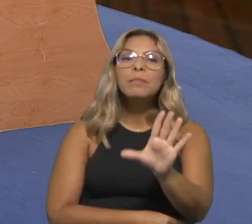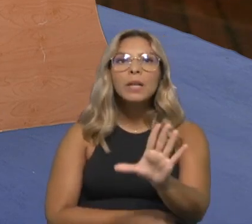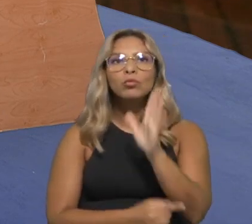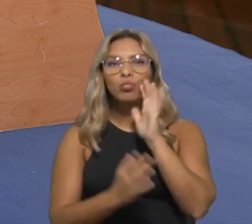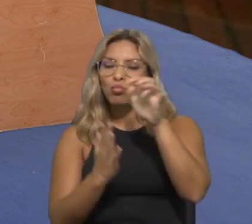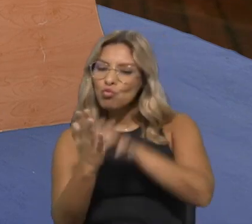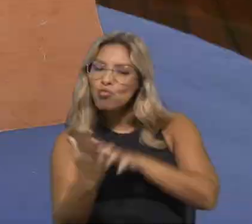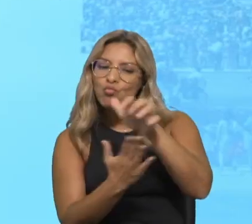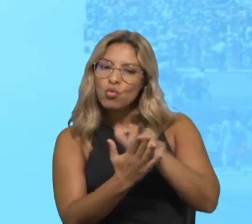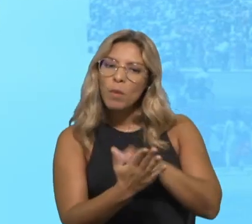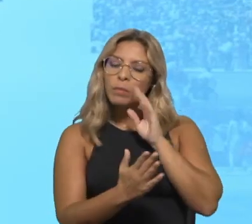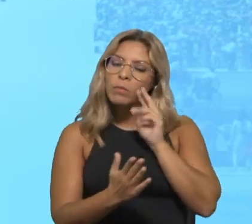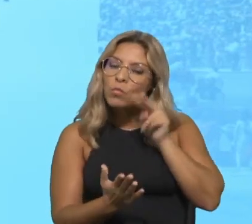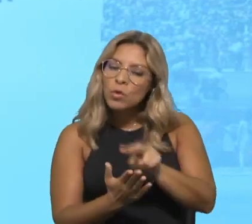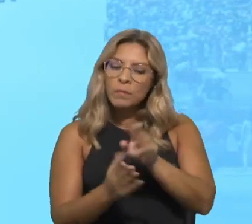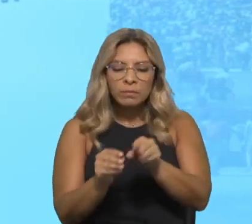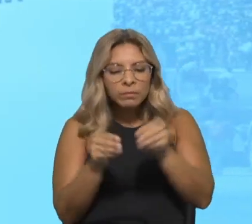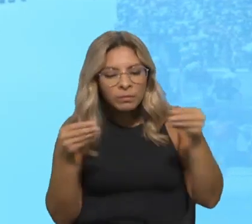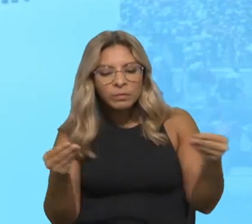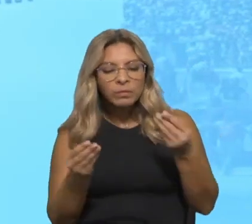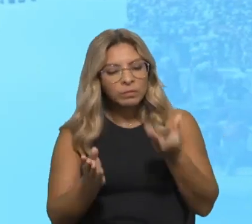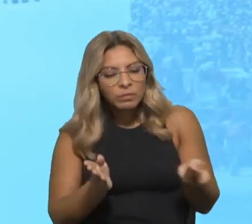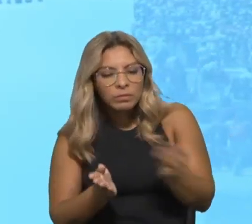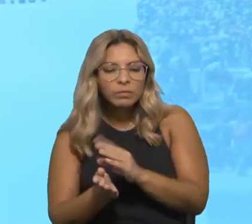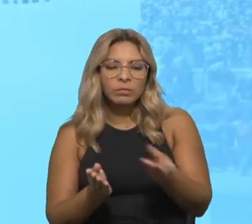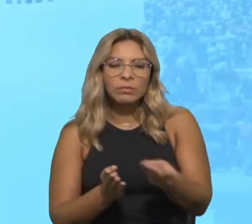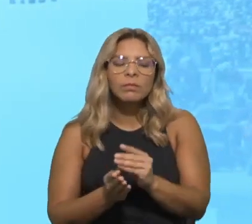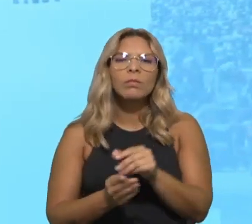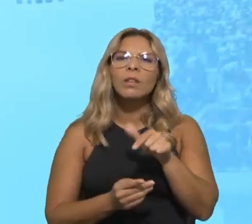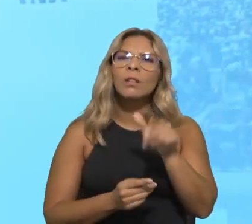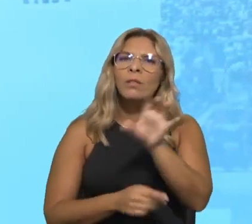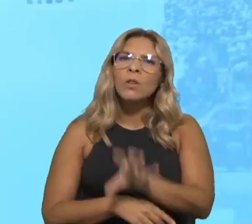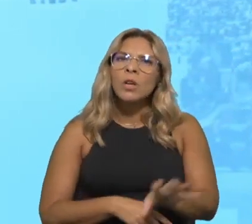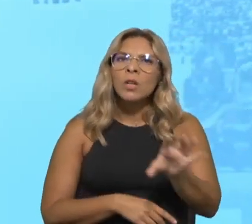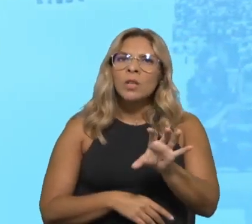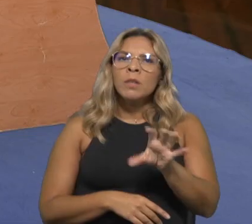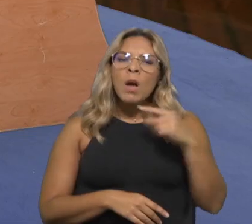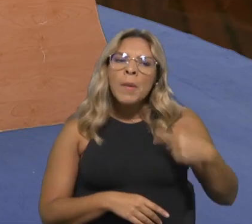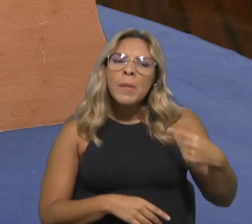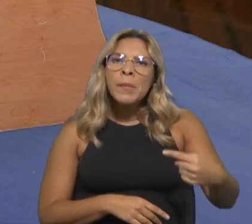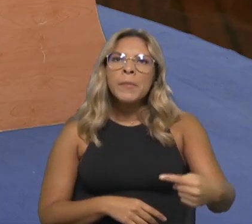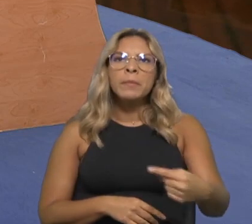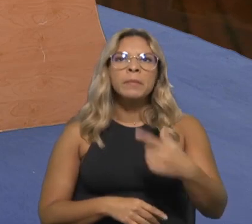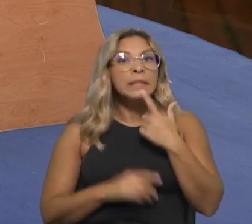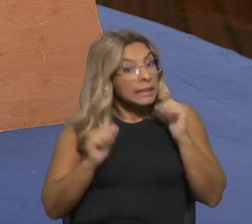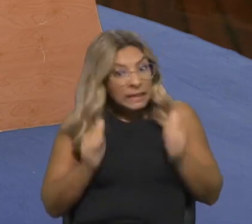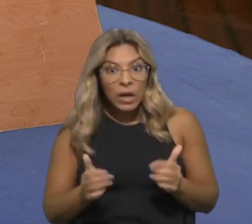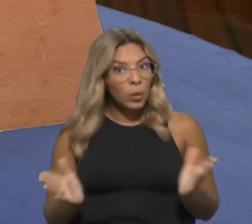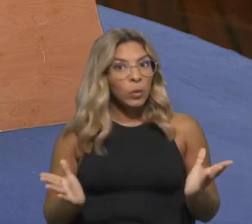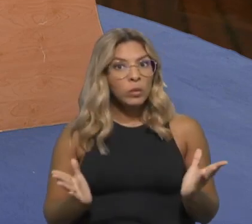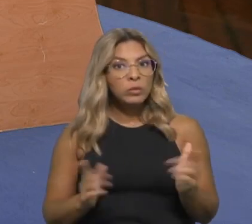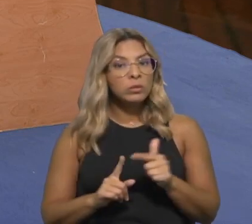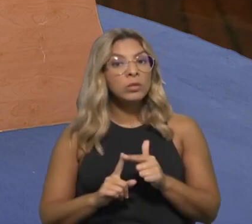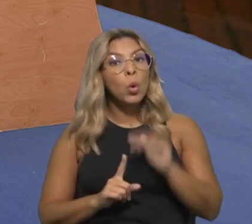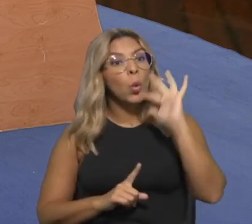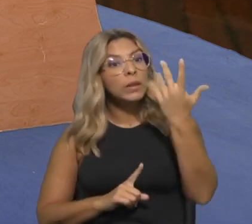textos eh enfim eh o quotidiano circunstâncias do quotidiano certíssimo mas é que são os acontecimentos do